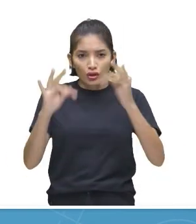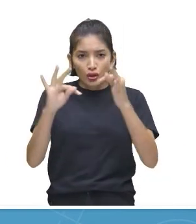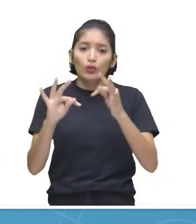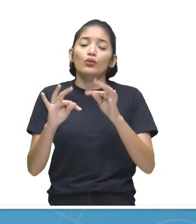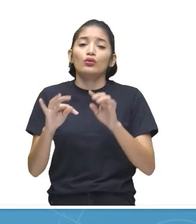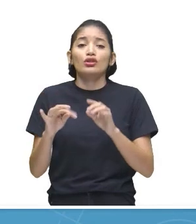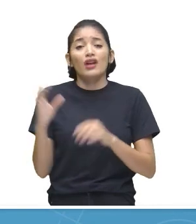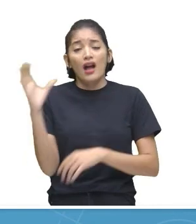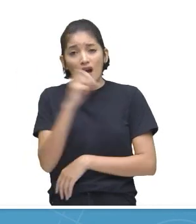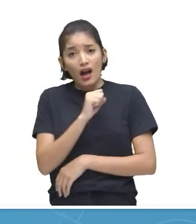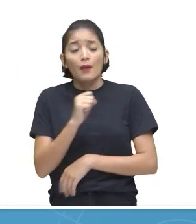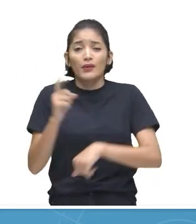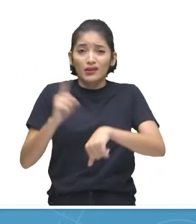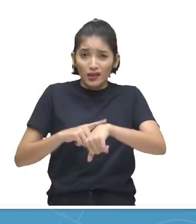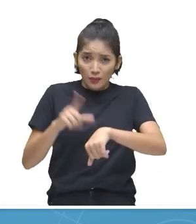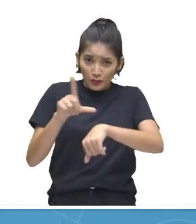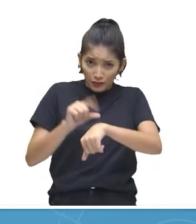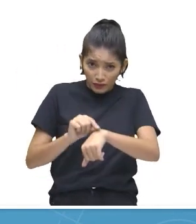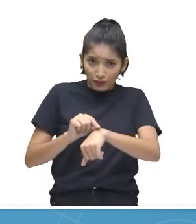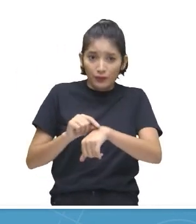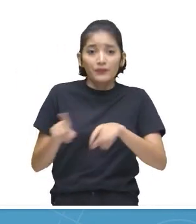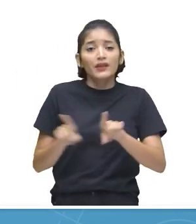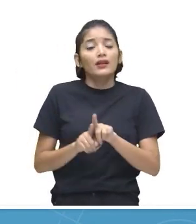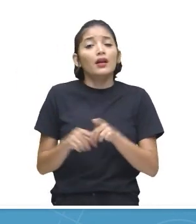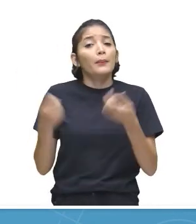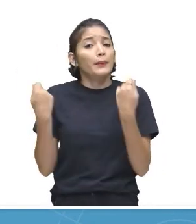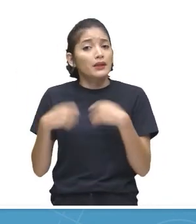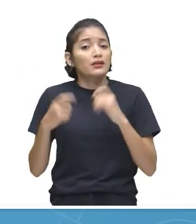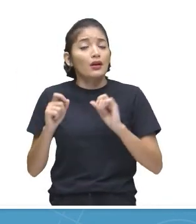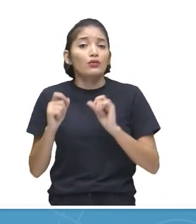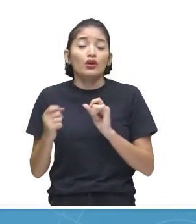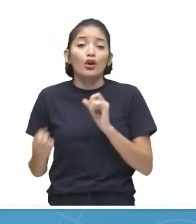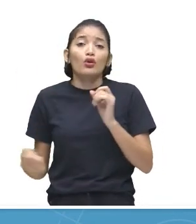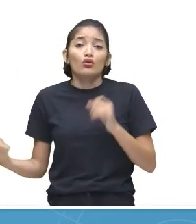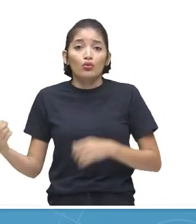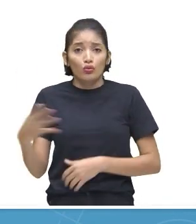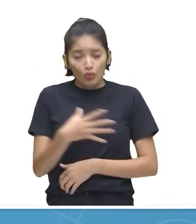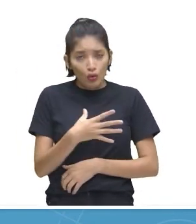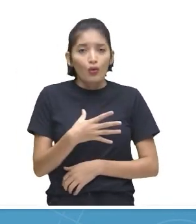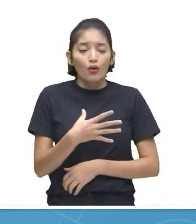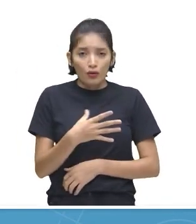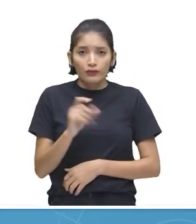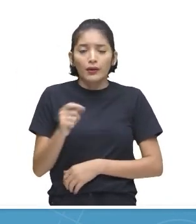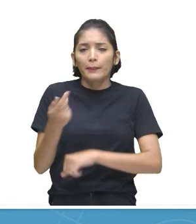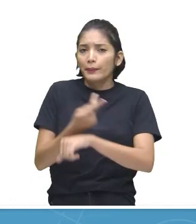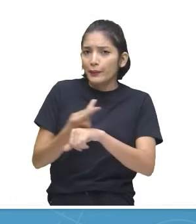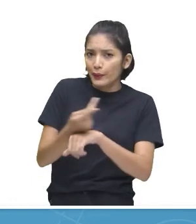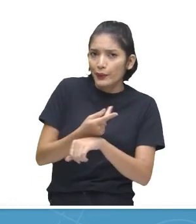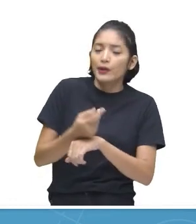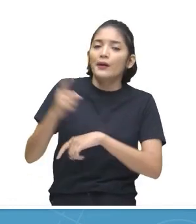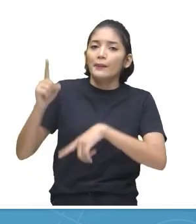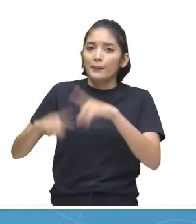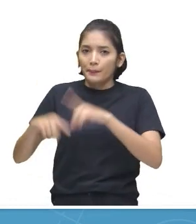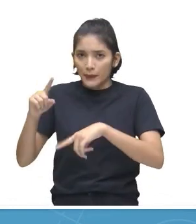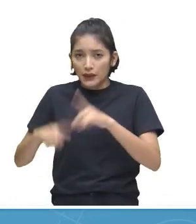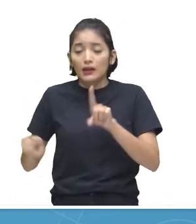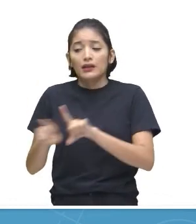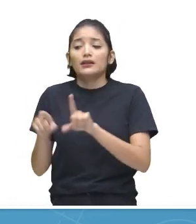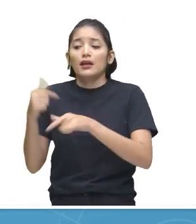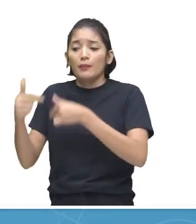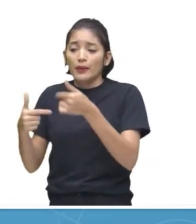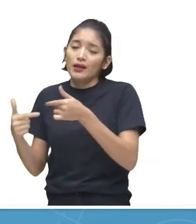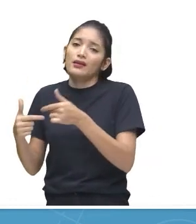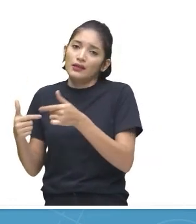menos tempo. Porém, com a produção em larga escala, houve a necessidade de novos mercados consumidores, ou seja, a busca por matéria-prima e mão de obra barata